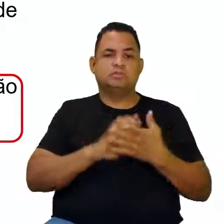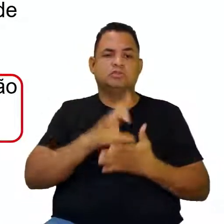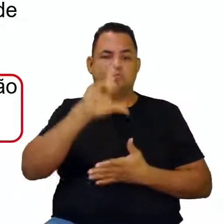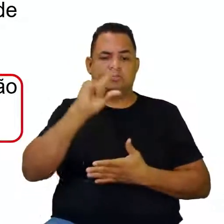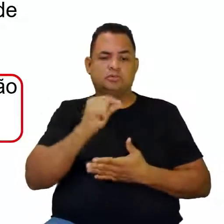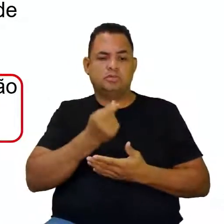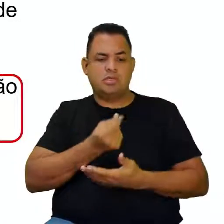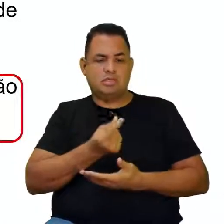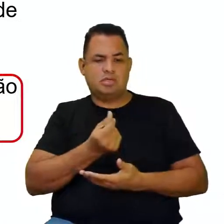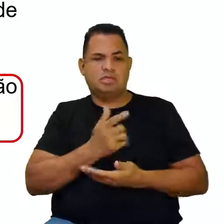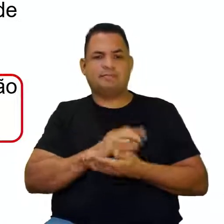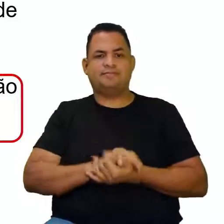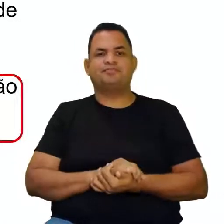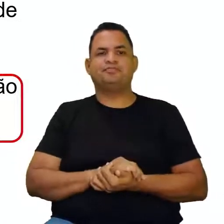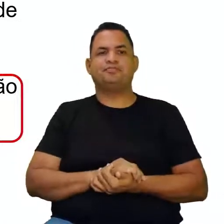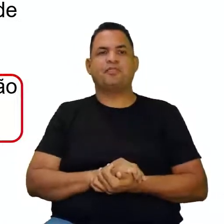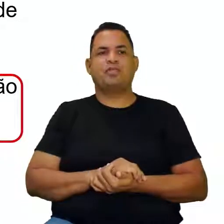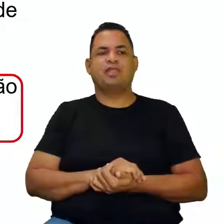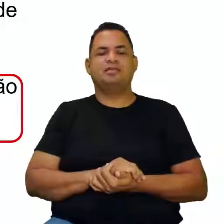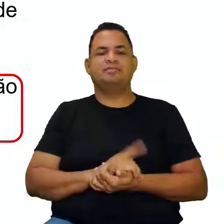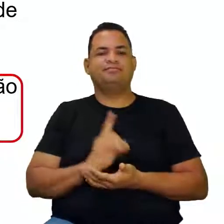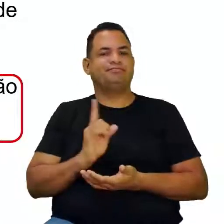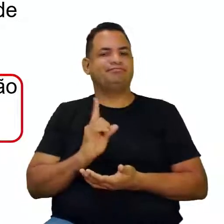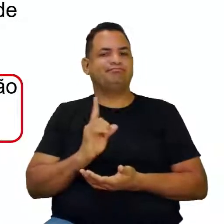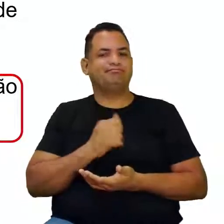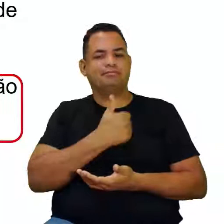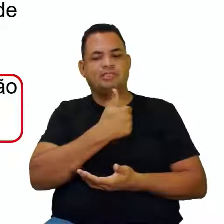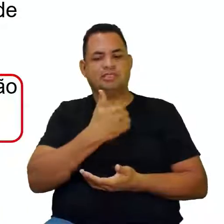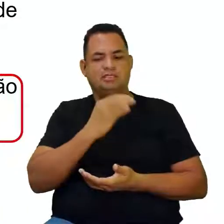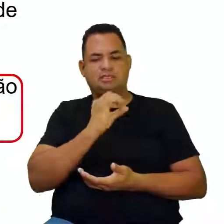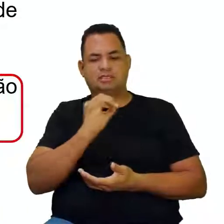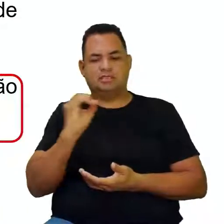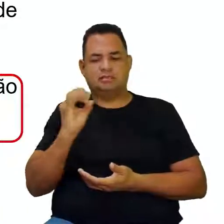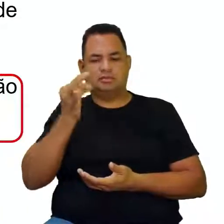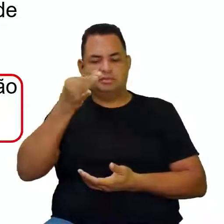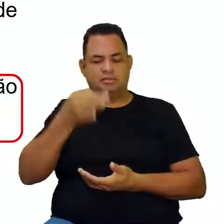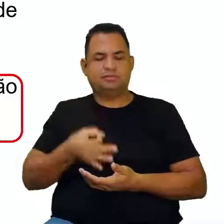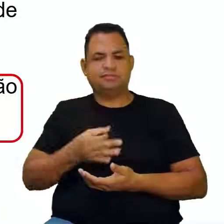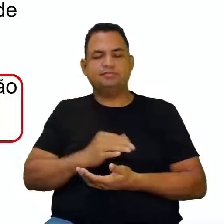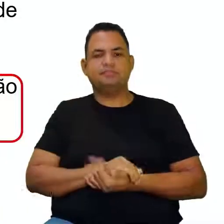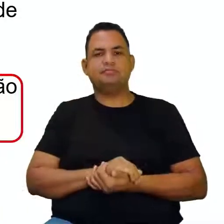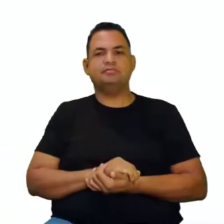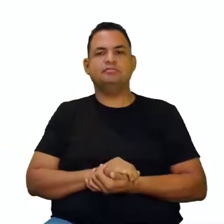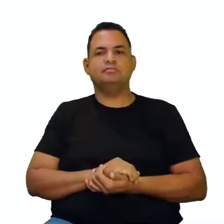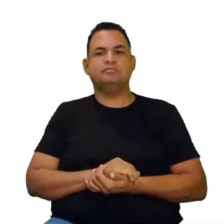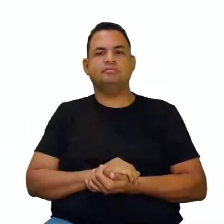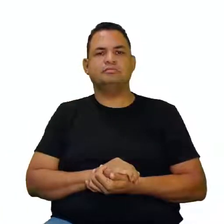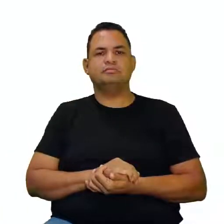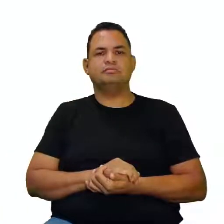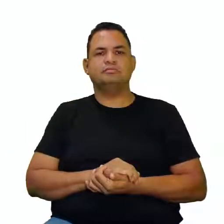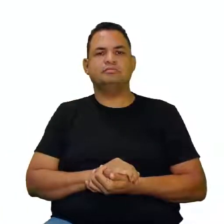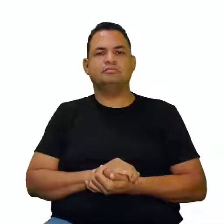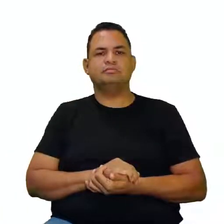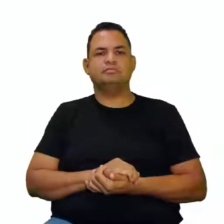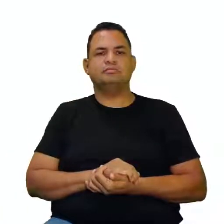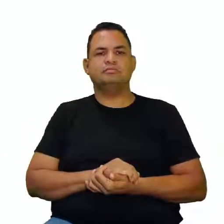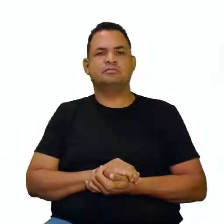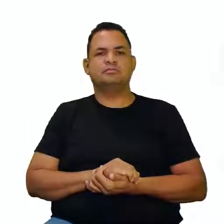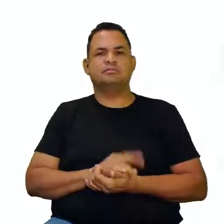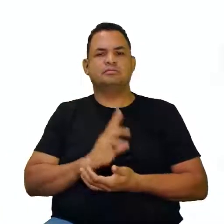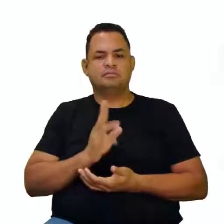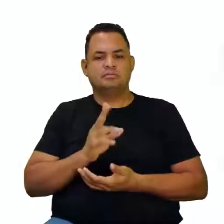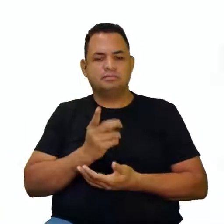letra B ela não estaria 100% correta nesse quesito, tá? Então,